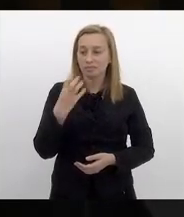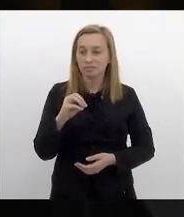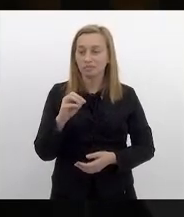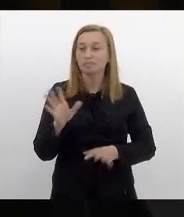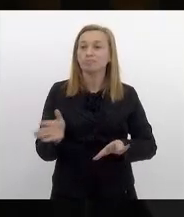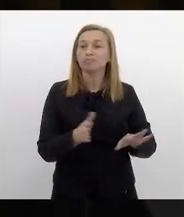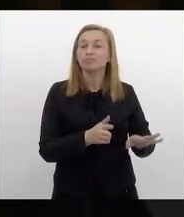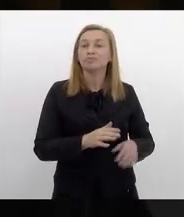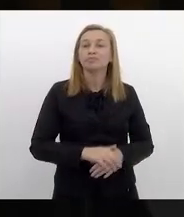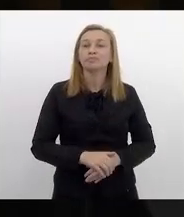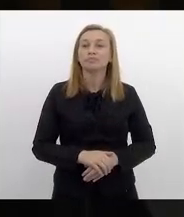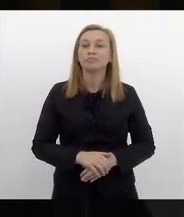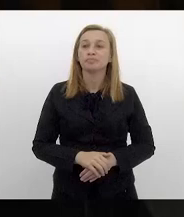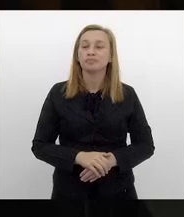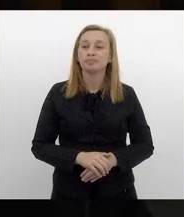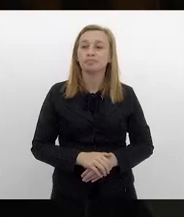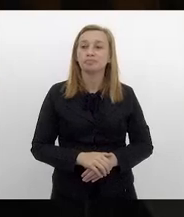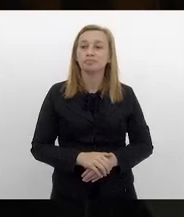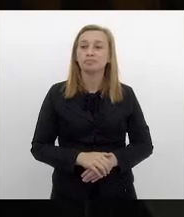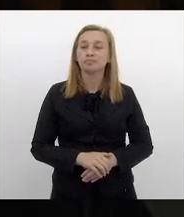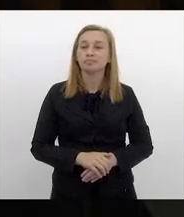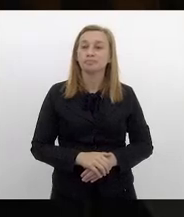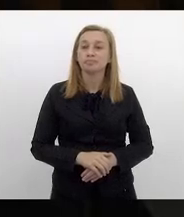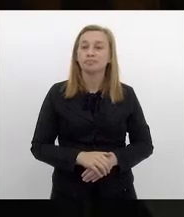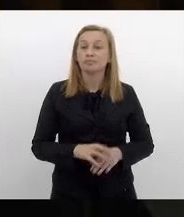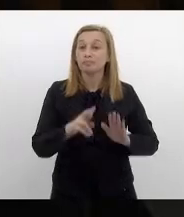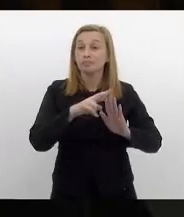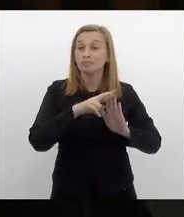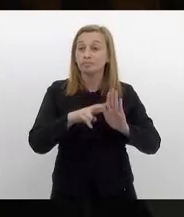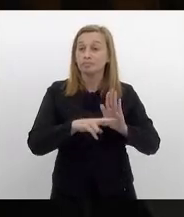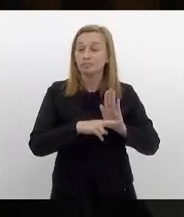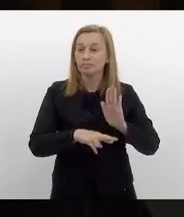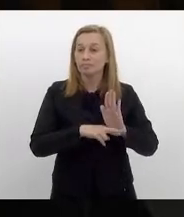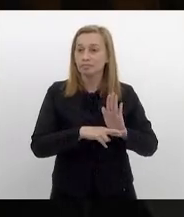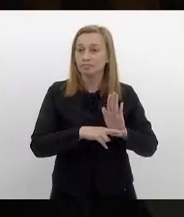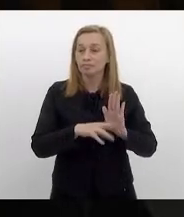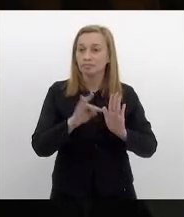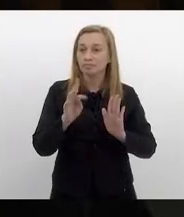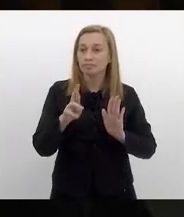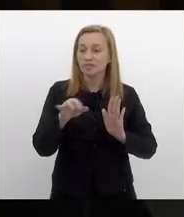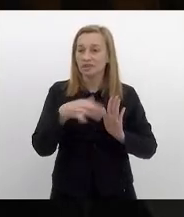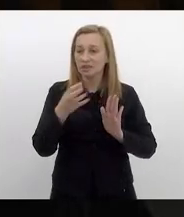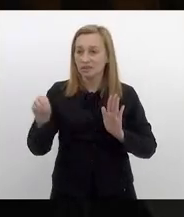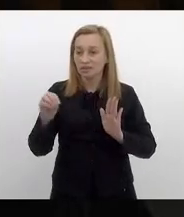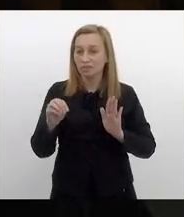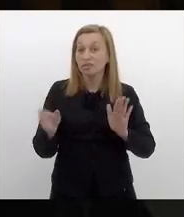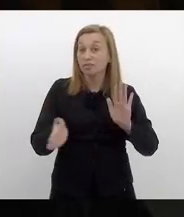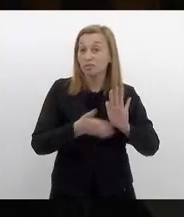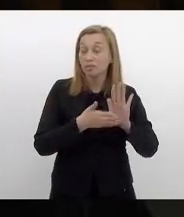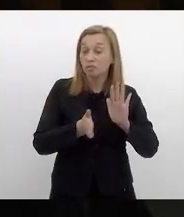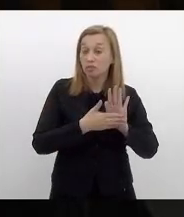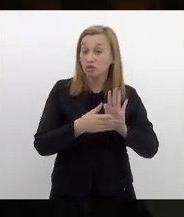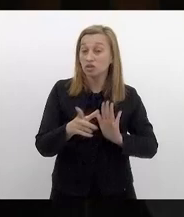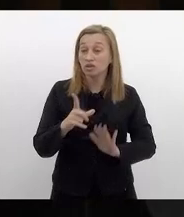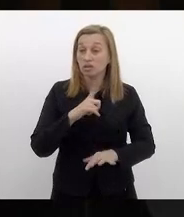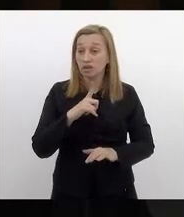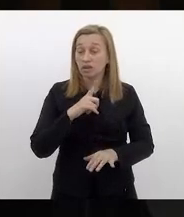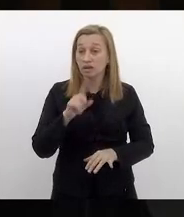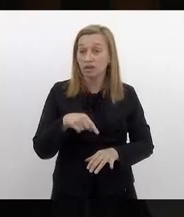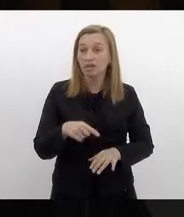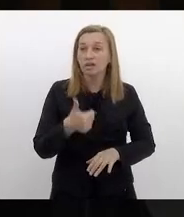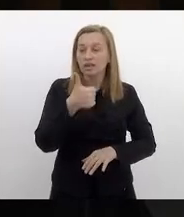Pacheco, sobre a regra de transição. Porque a proposta que veio, a regra de transição foi